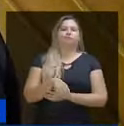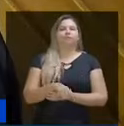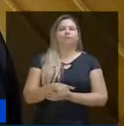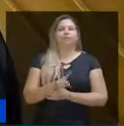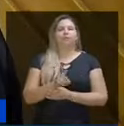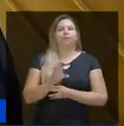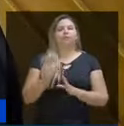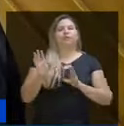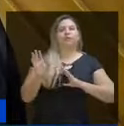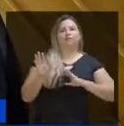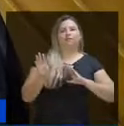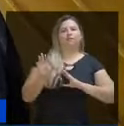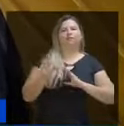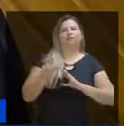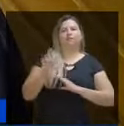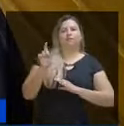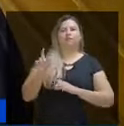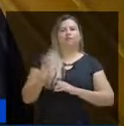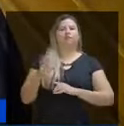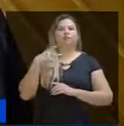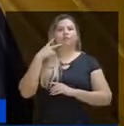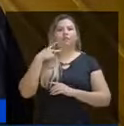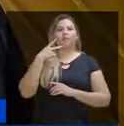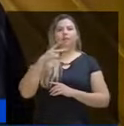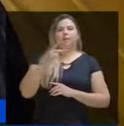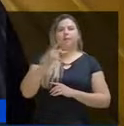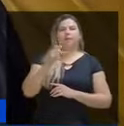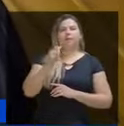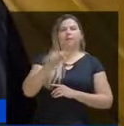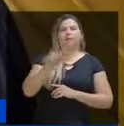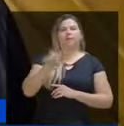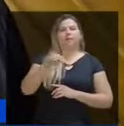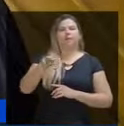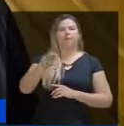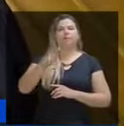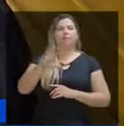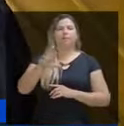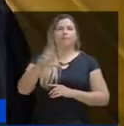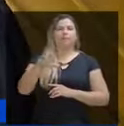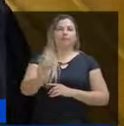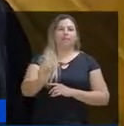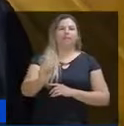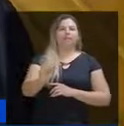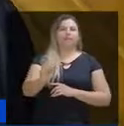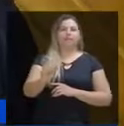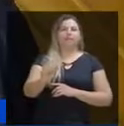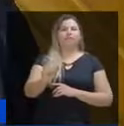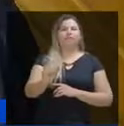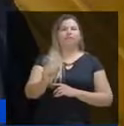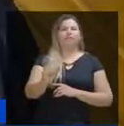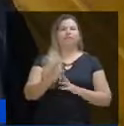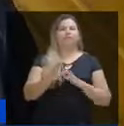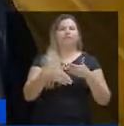a candidata a vereador, Palmira das Neves Bittencourt. Então,